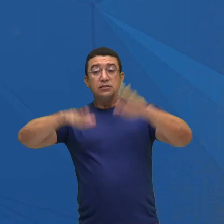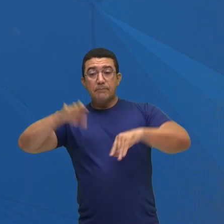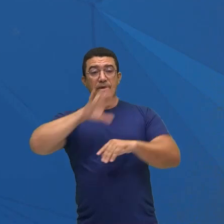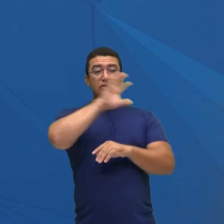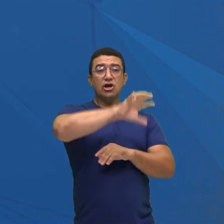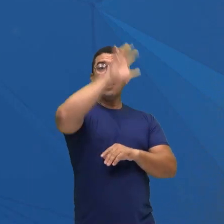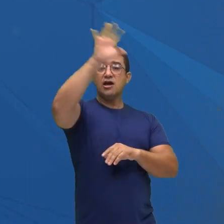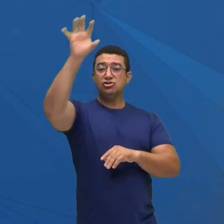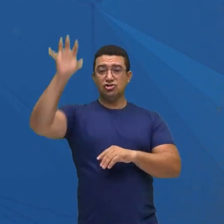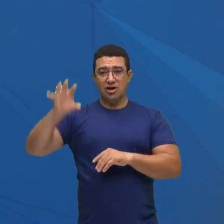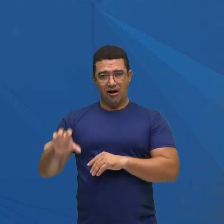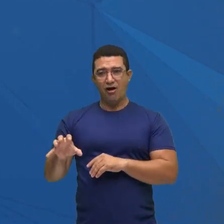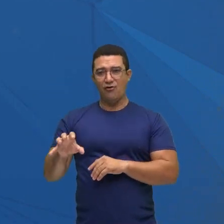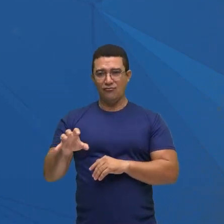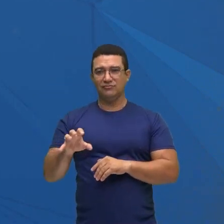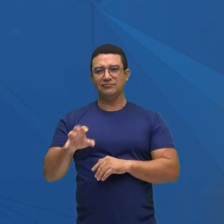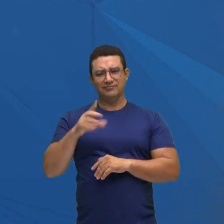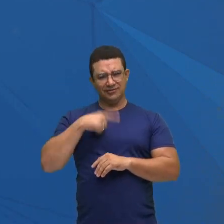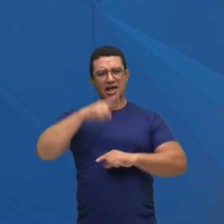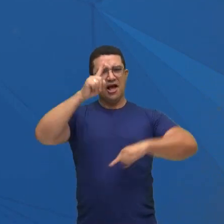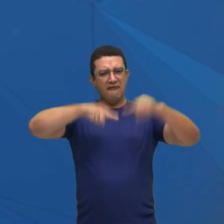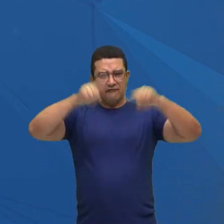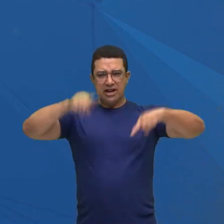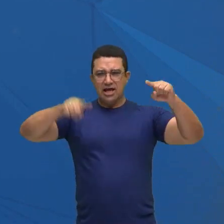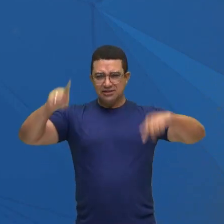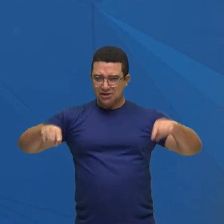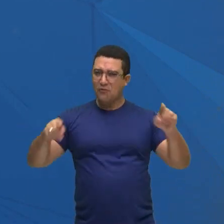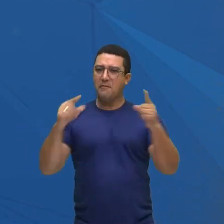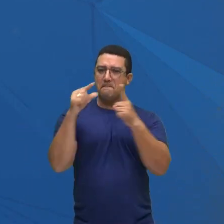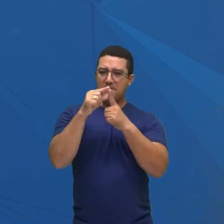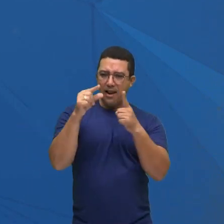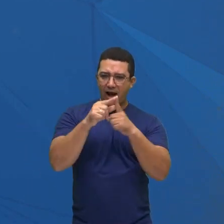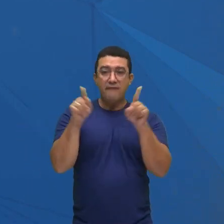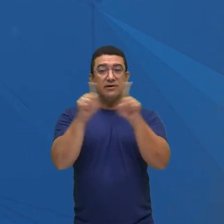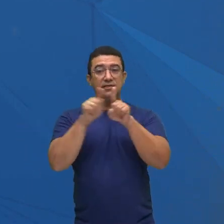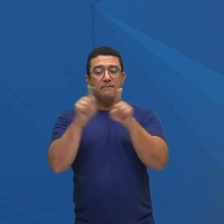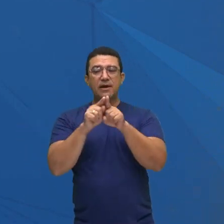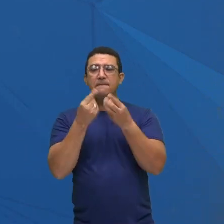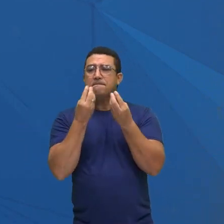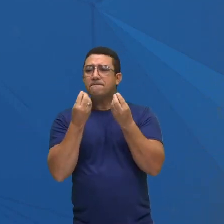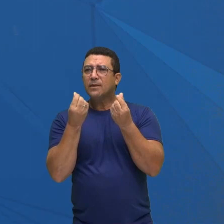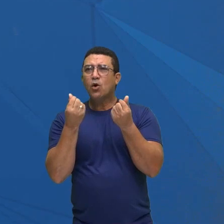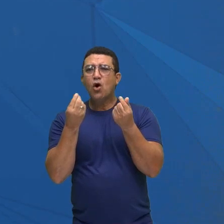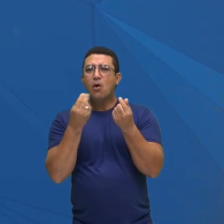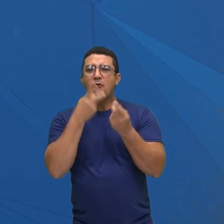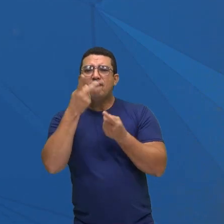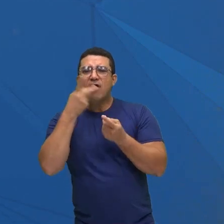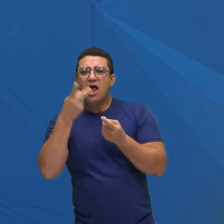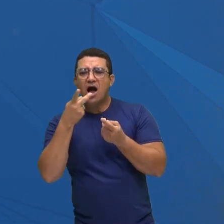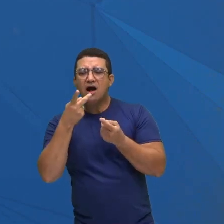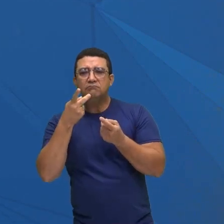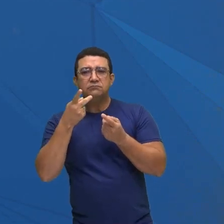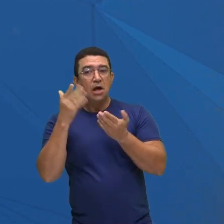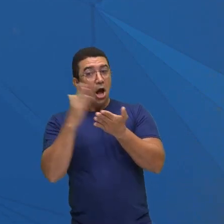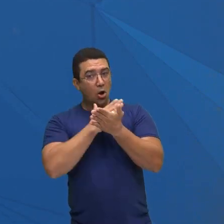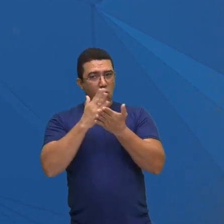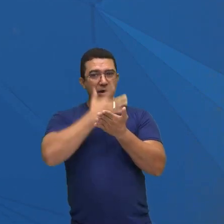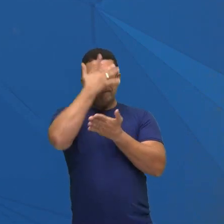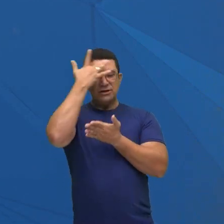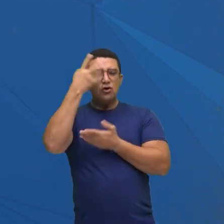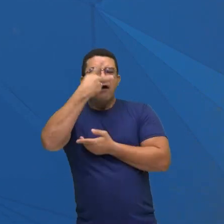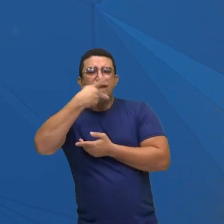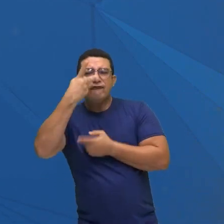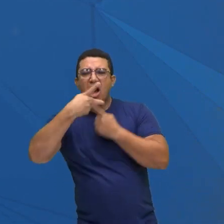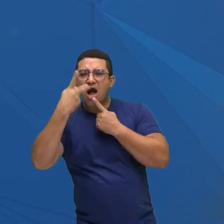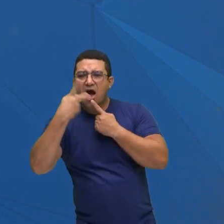a gente tratou também dessa variação que acontece nas palavras e também na pronúncia, que é o famoso sotaque. E isso que o professor Denilson trouxe